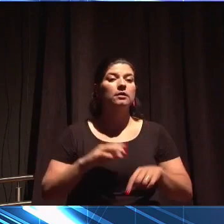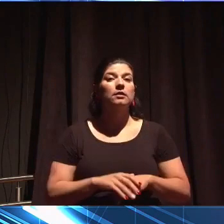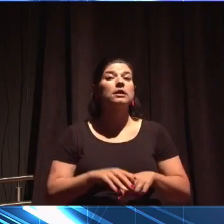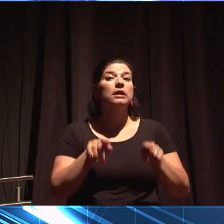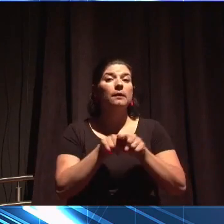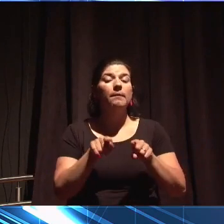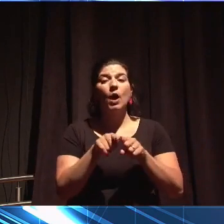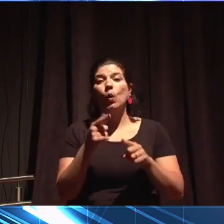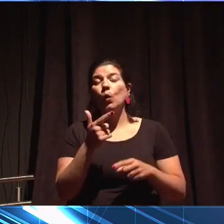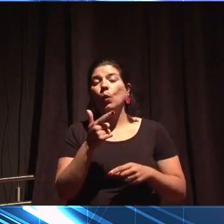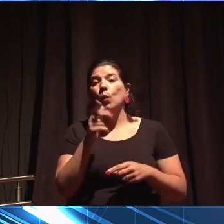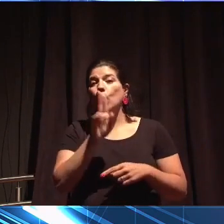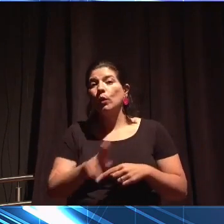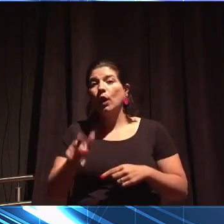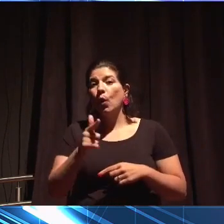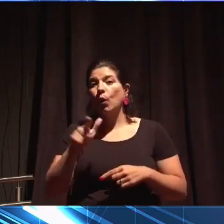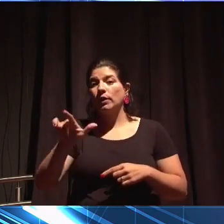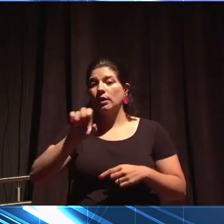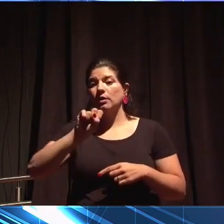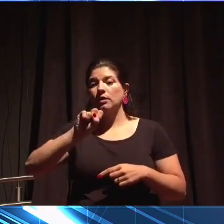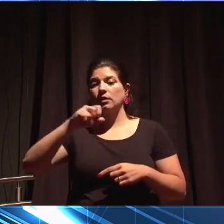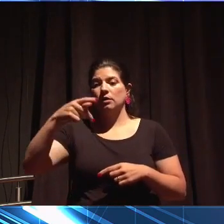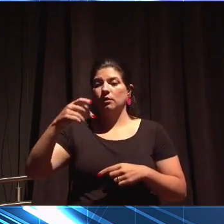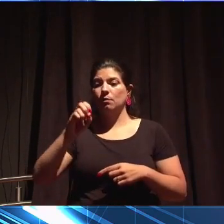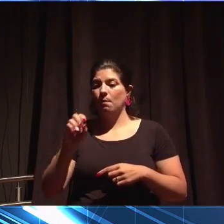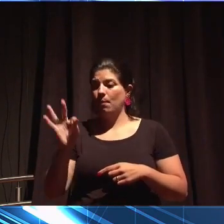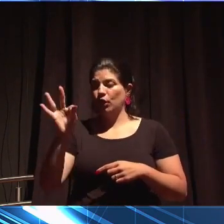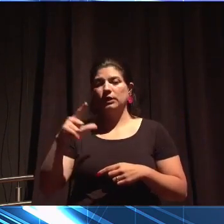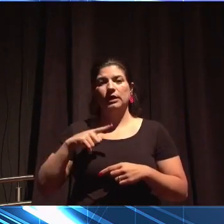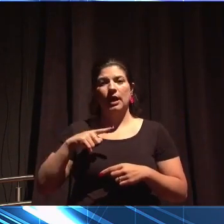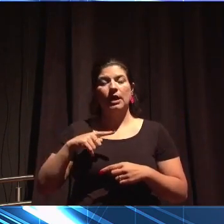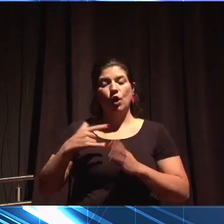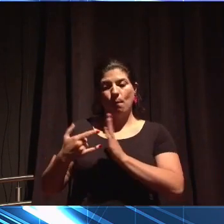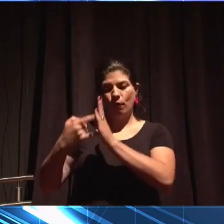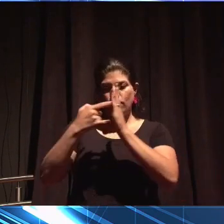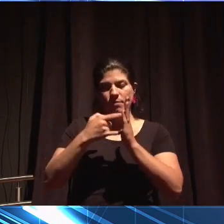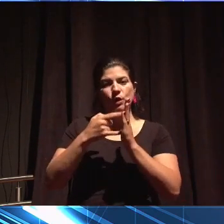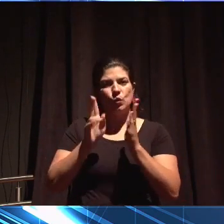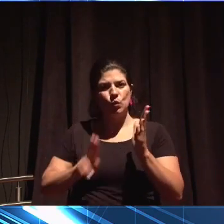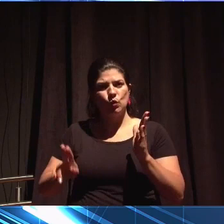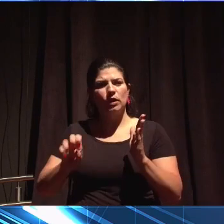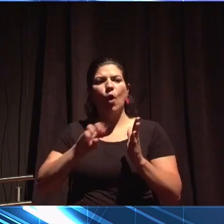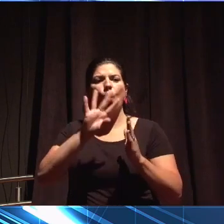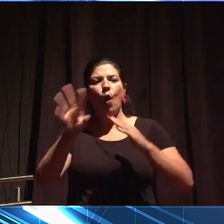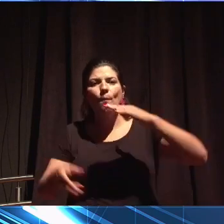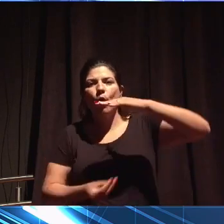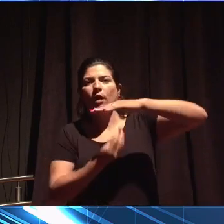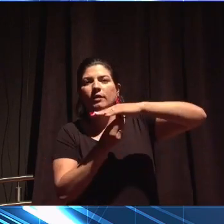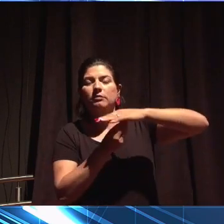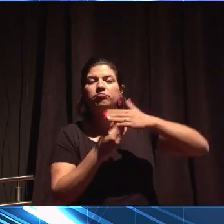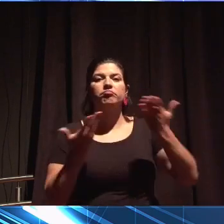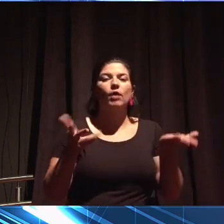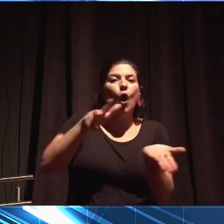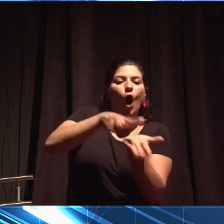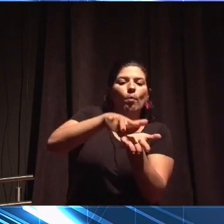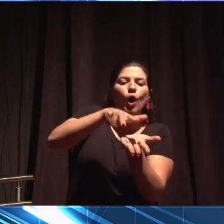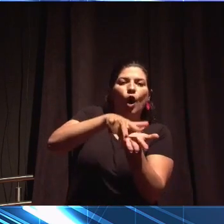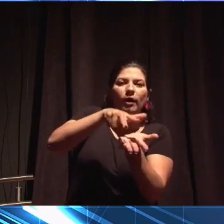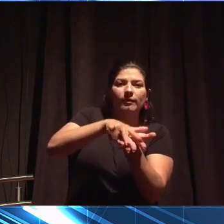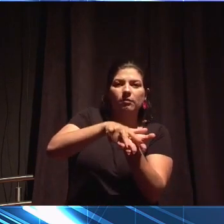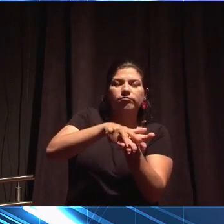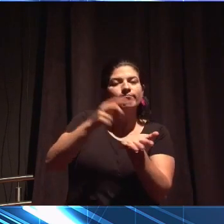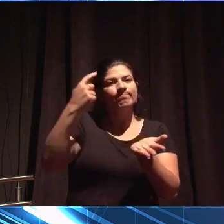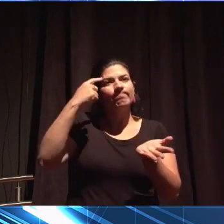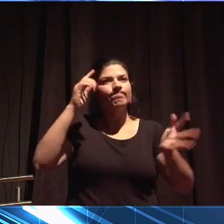uma instância spot no meu ambiente de desenvolvimento ou homologação. Porque ali, se cair, não tem problema, né? Tipo, você está ali,